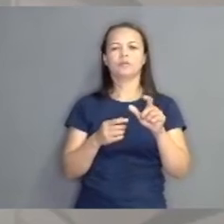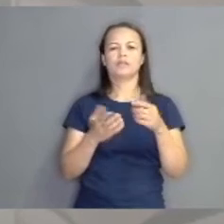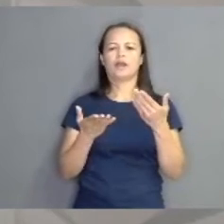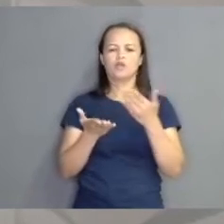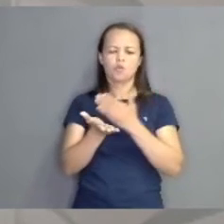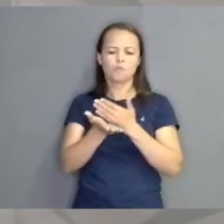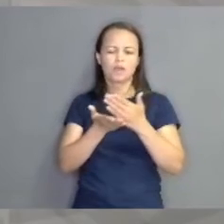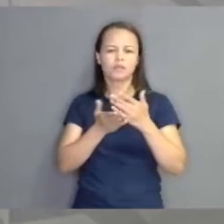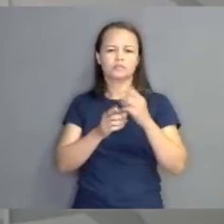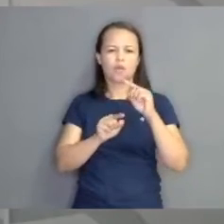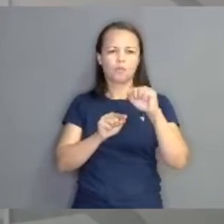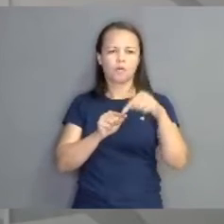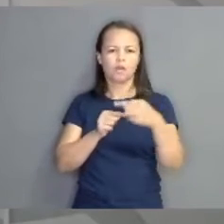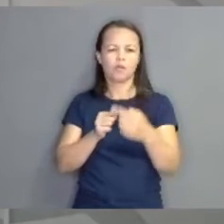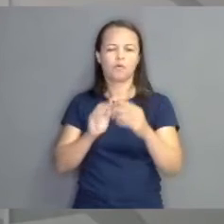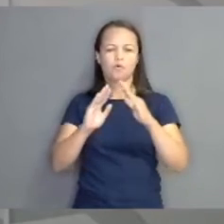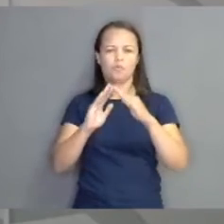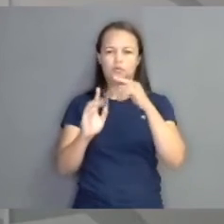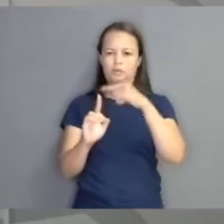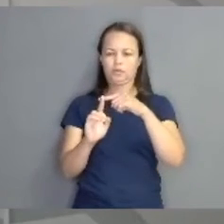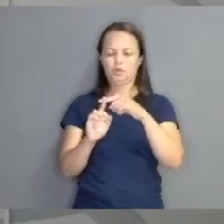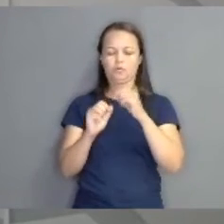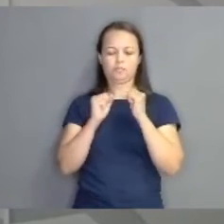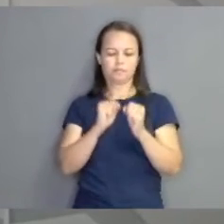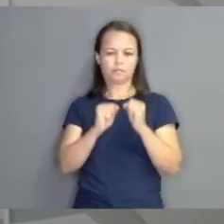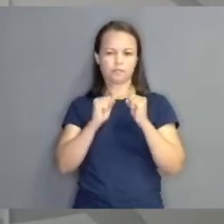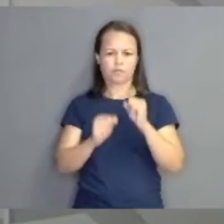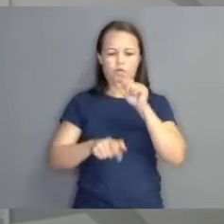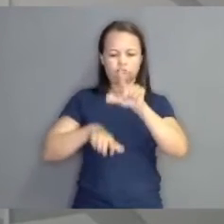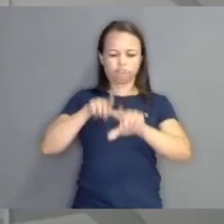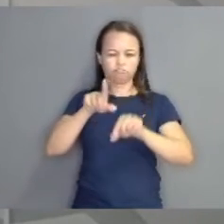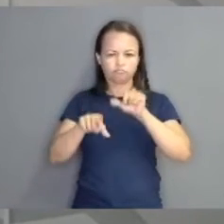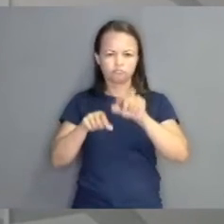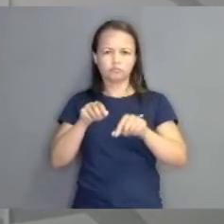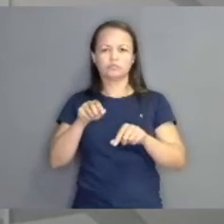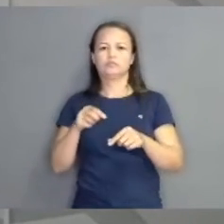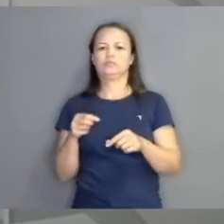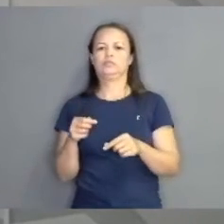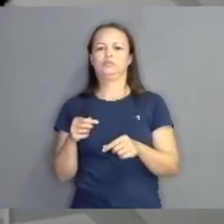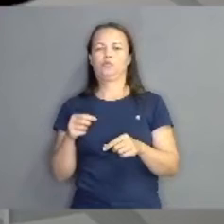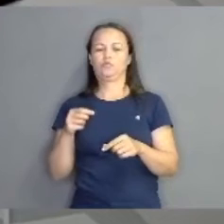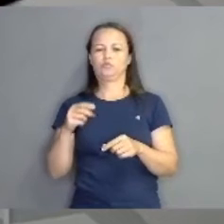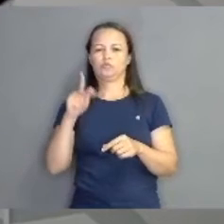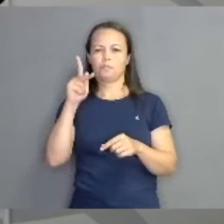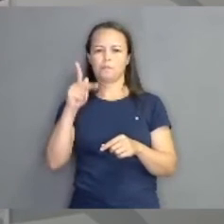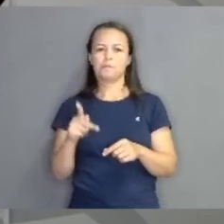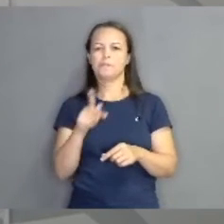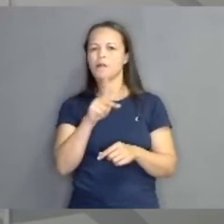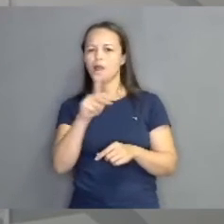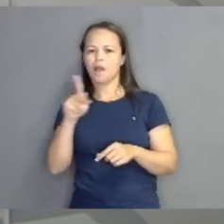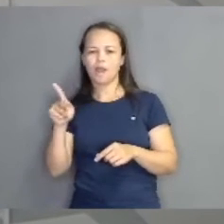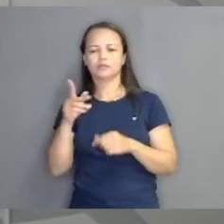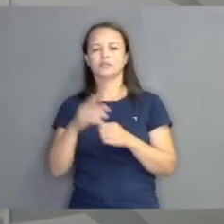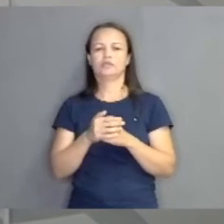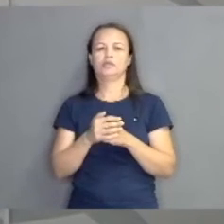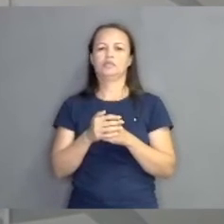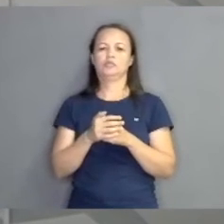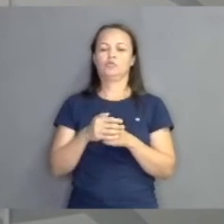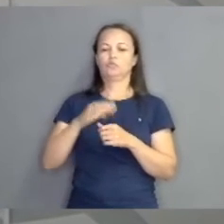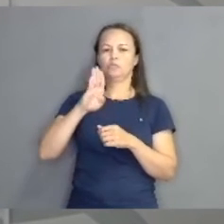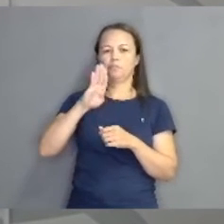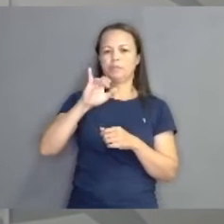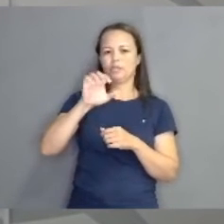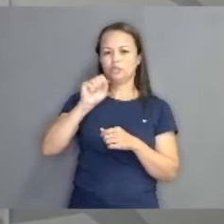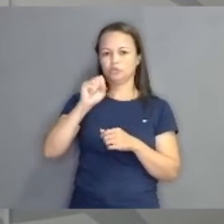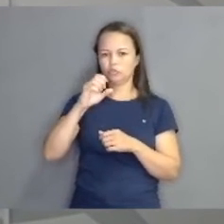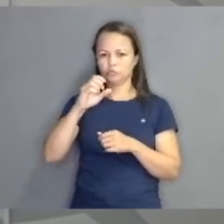igreja, onde ele pode escolher os padres, onde ele pode escolher os bispos, os cardeais,